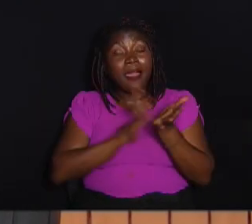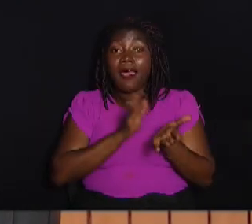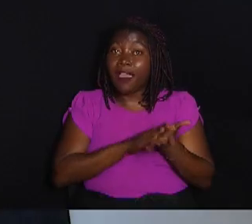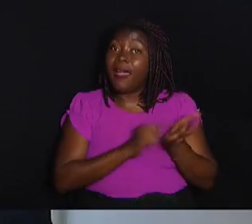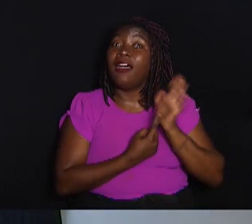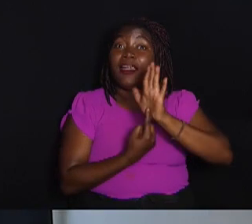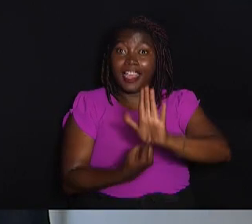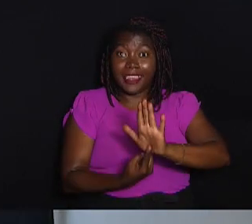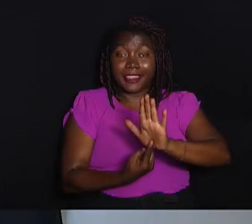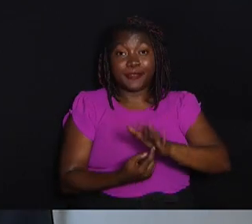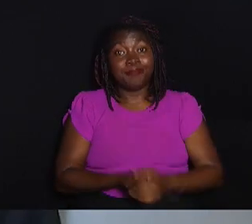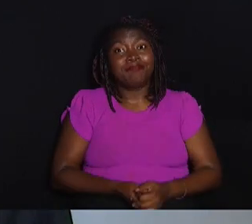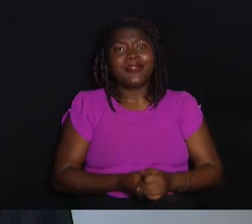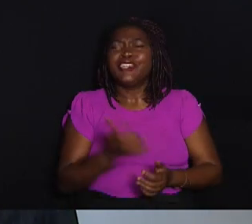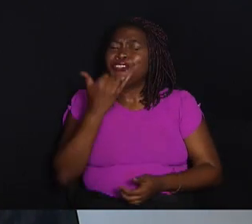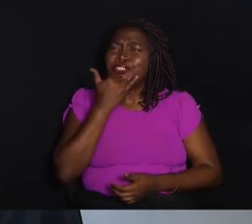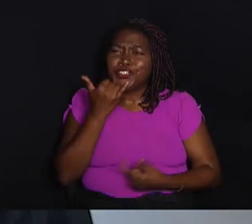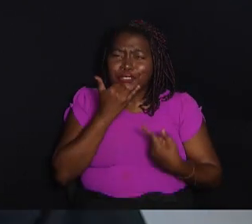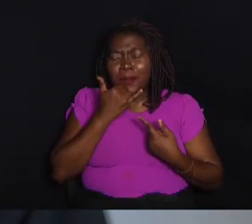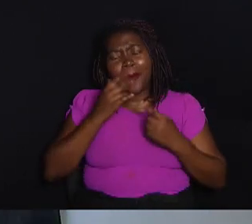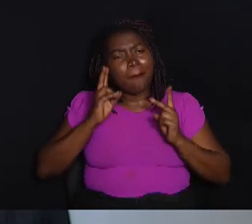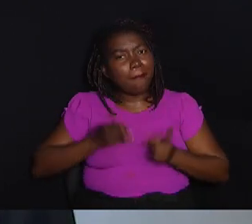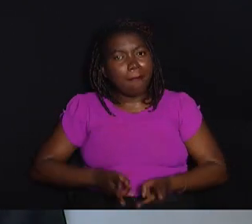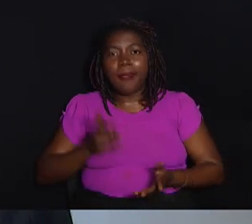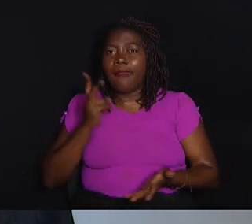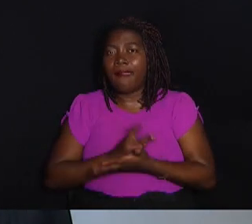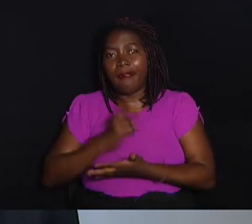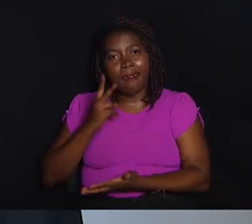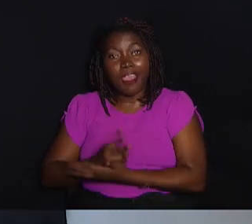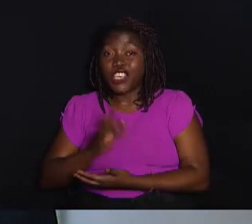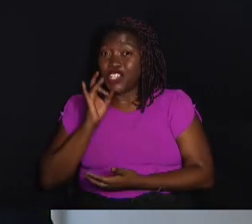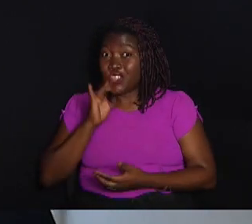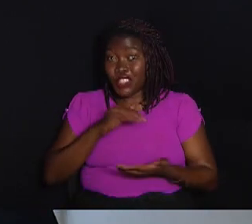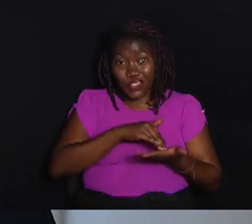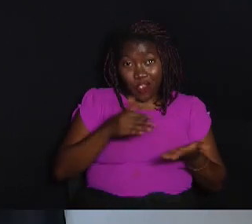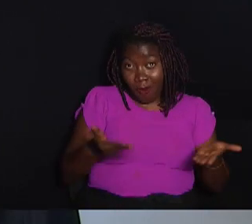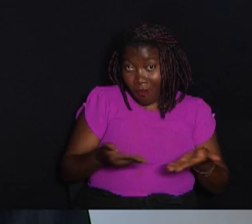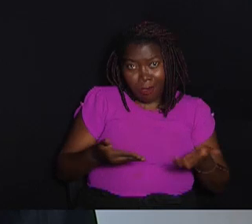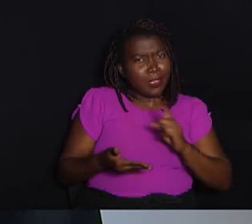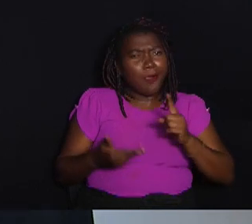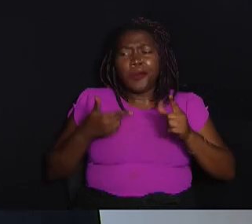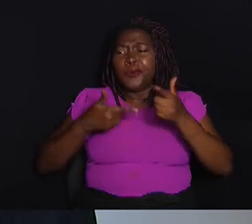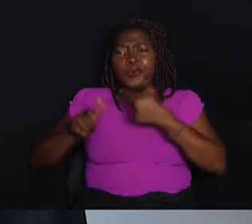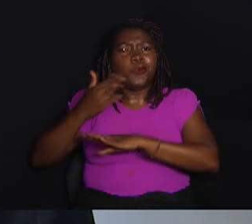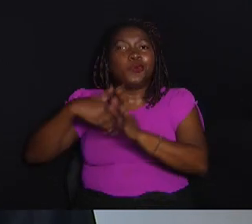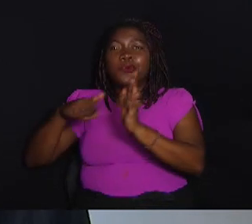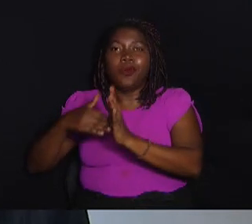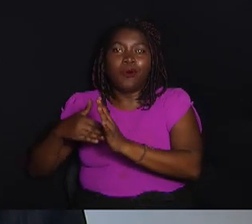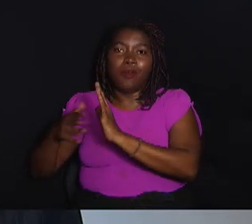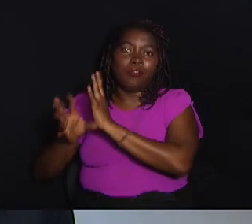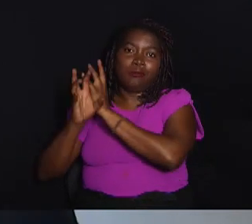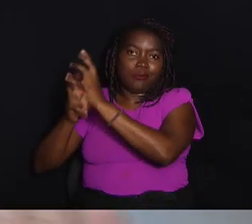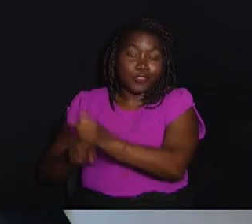apresentadas as desculpas são sempre as mesmas de sempre né Não só da secretária atual Mas de todos os outros que já houveram porque a legislação é